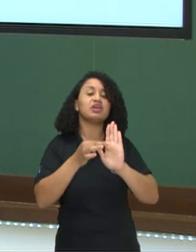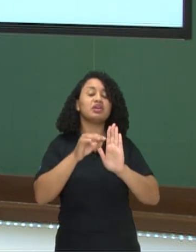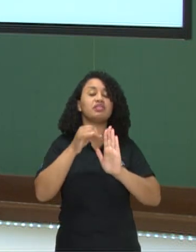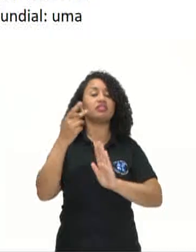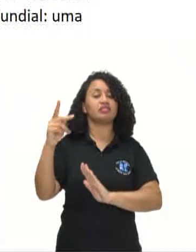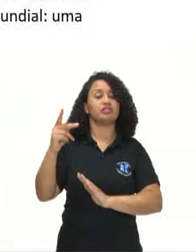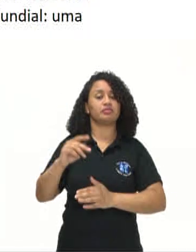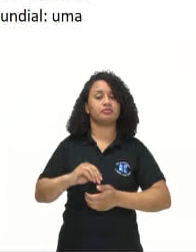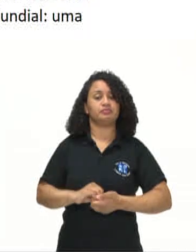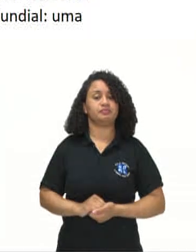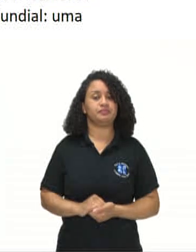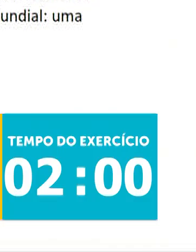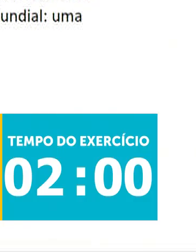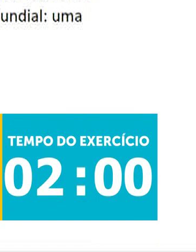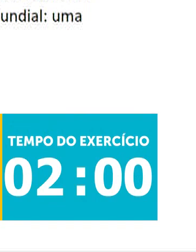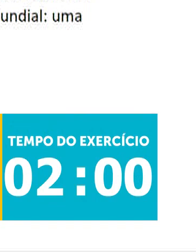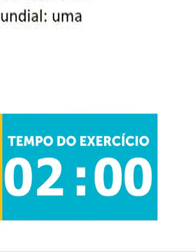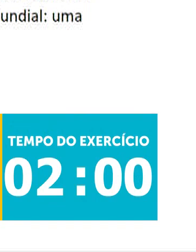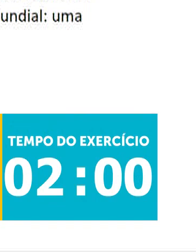dele?